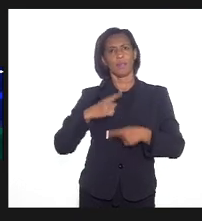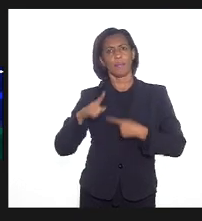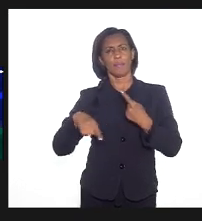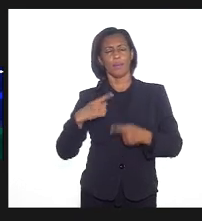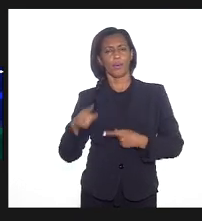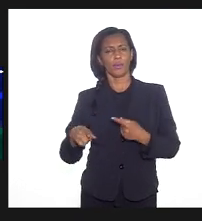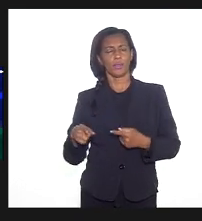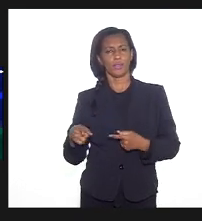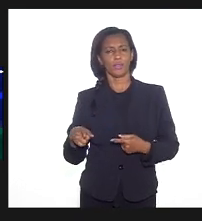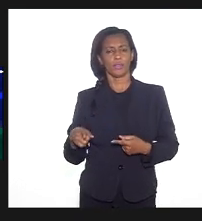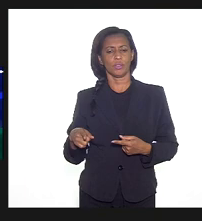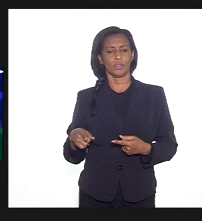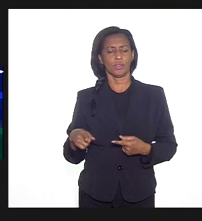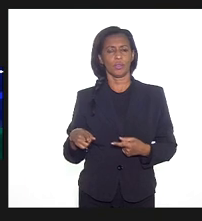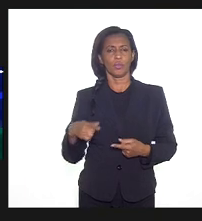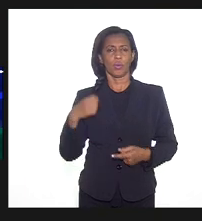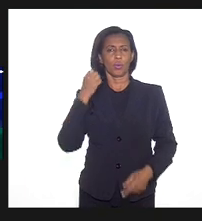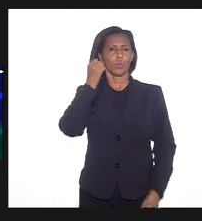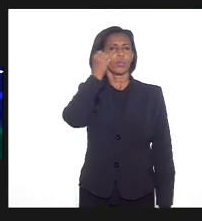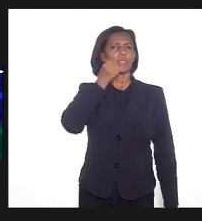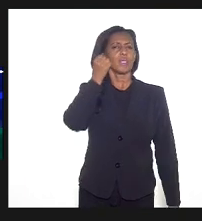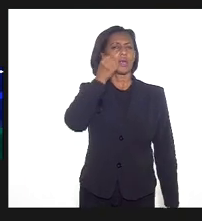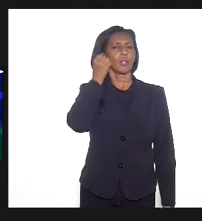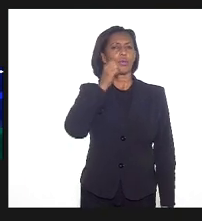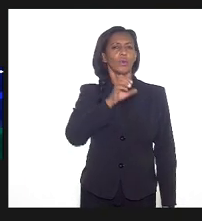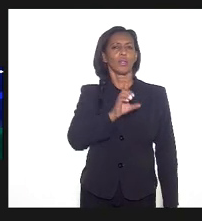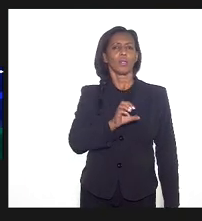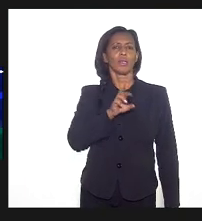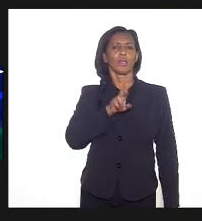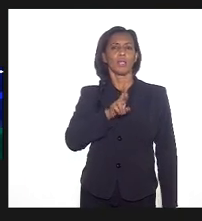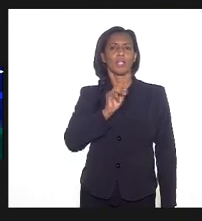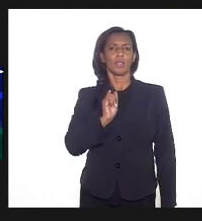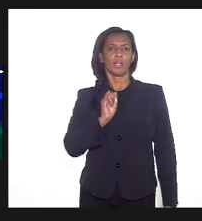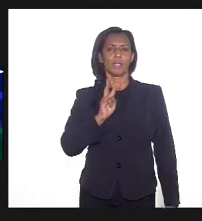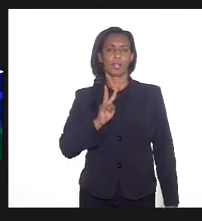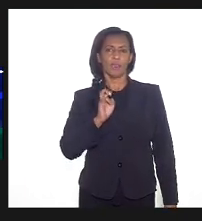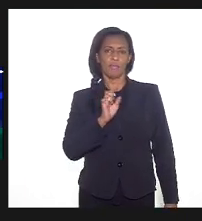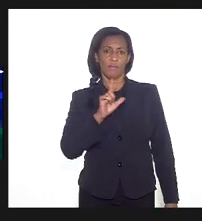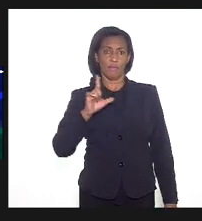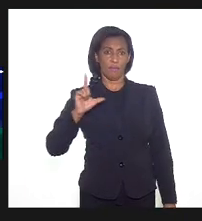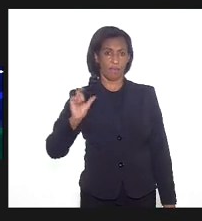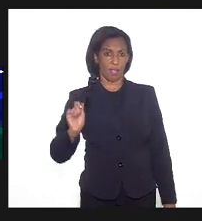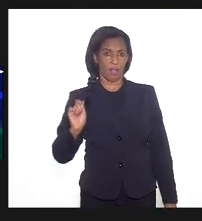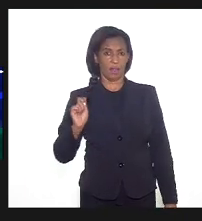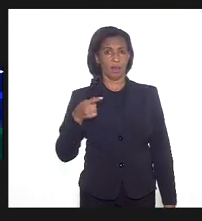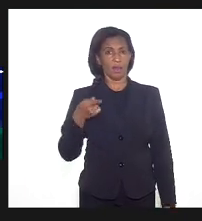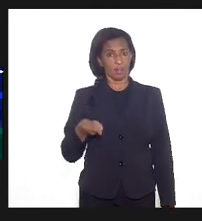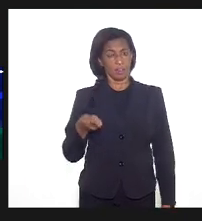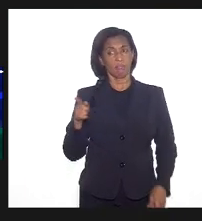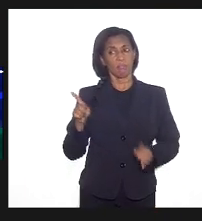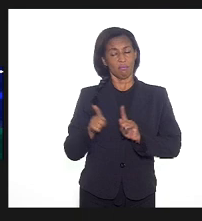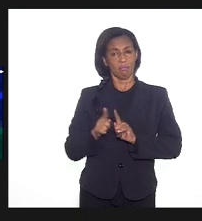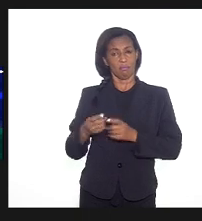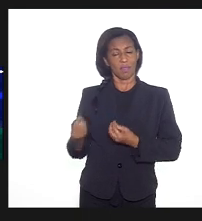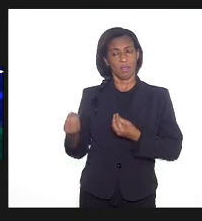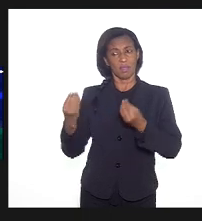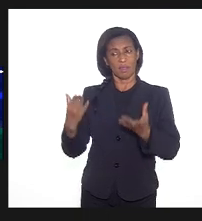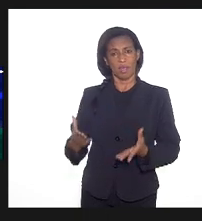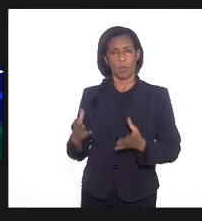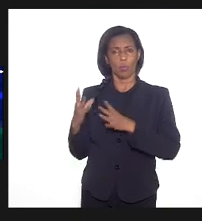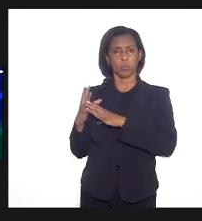foi o o senador Crivella quem garantiu o acúmulo de cargos para